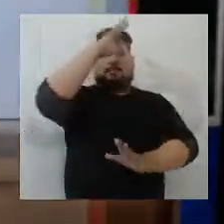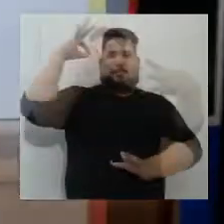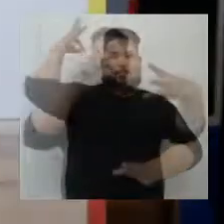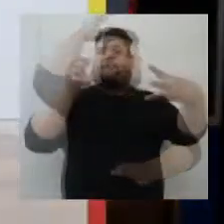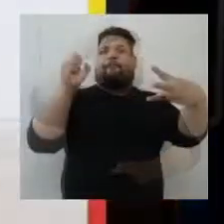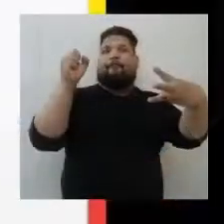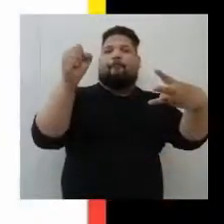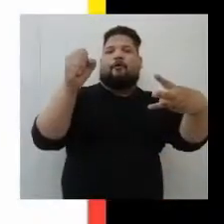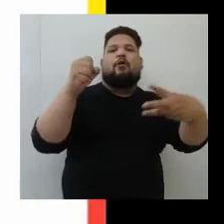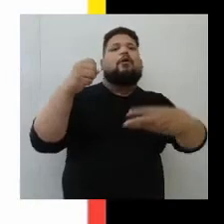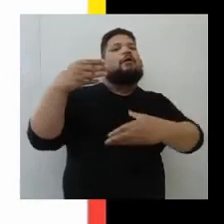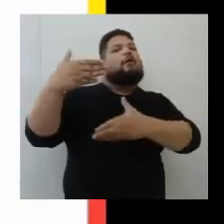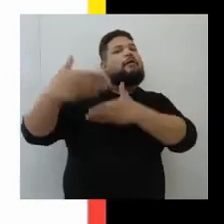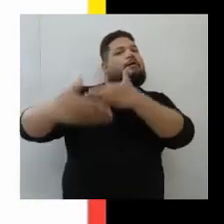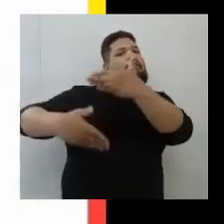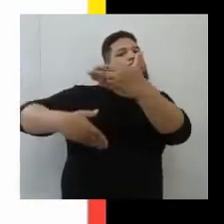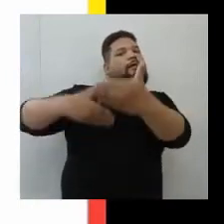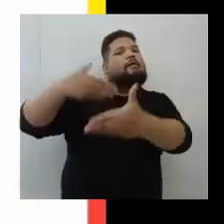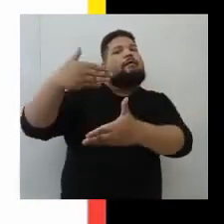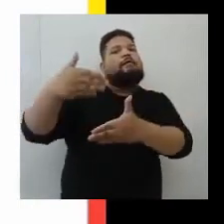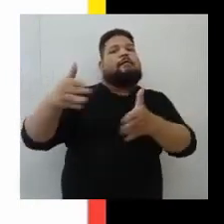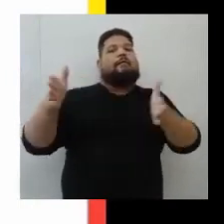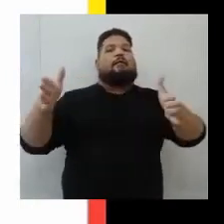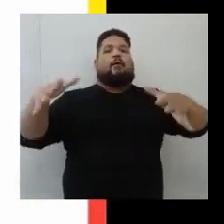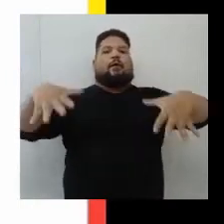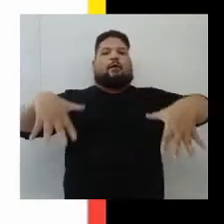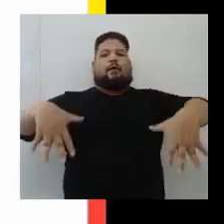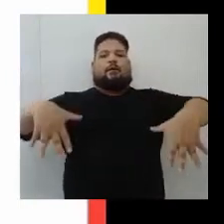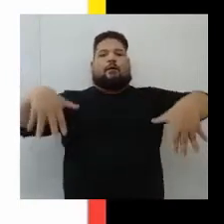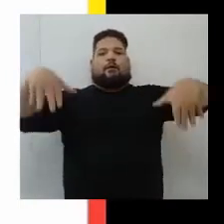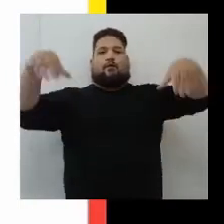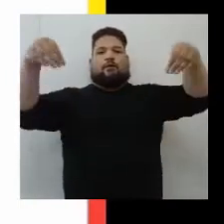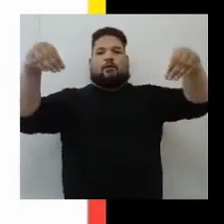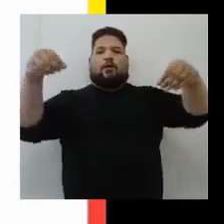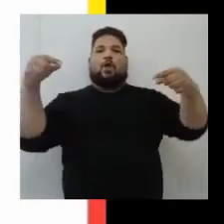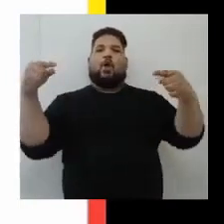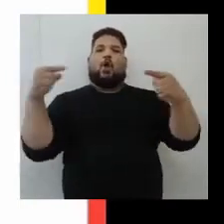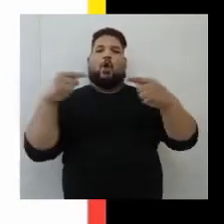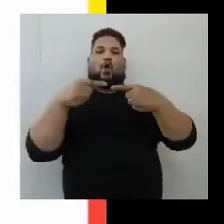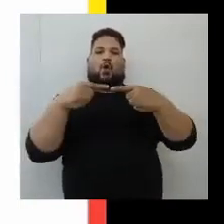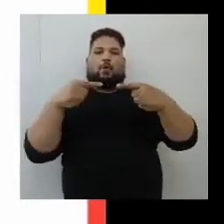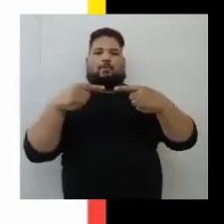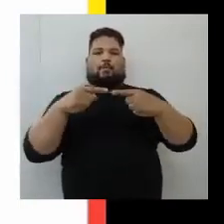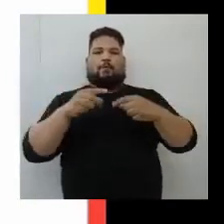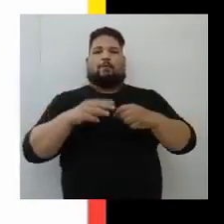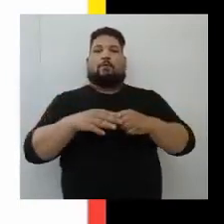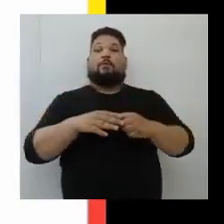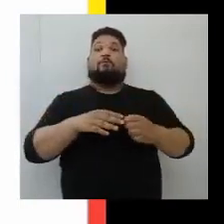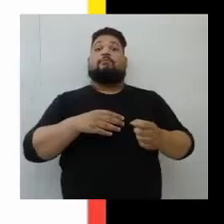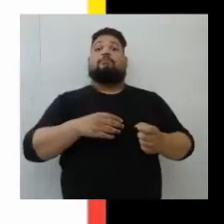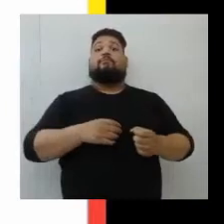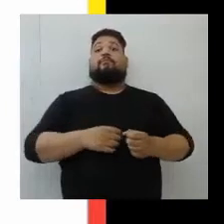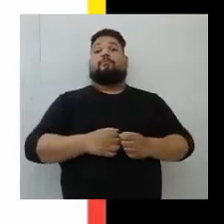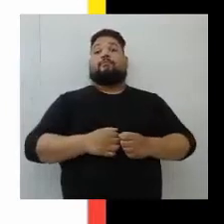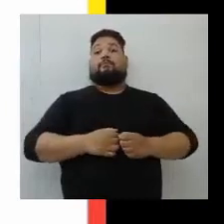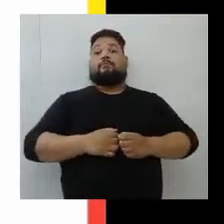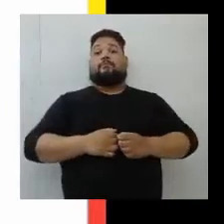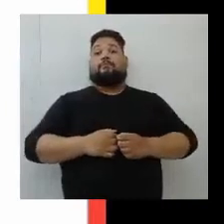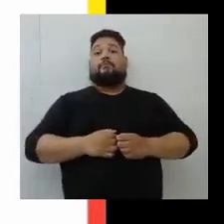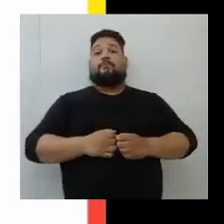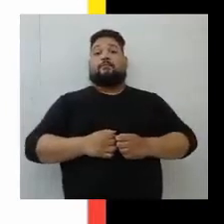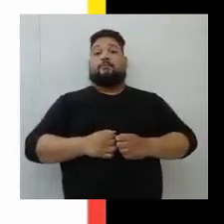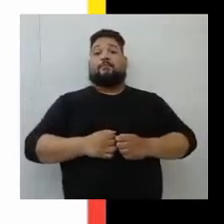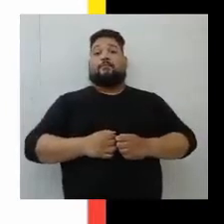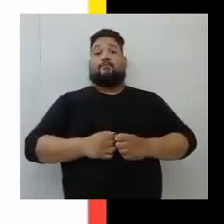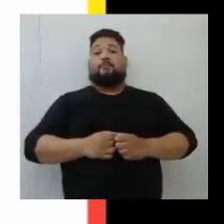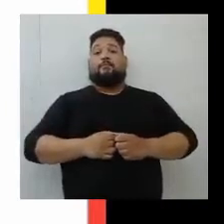muito utilizada pelos fiéis católicos na Idade Média. Livrai-nos, Senhor, da fome, da peste